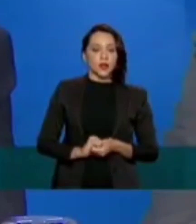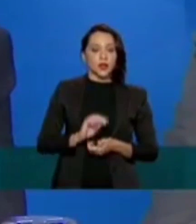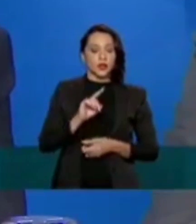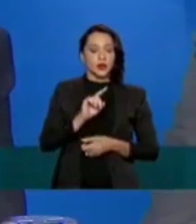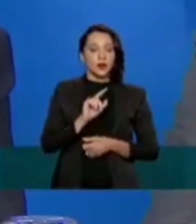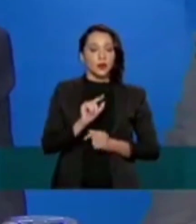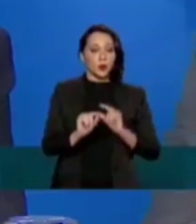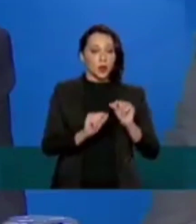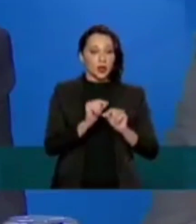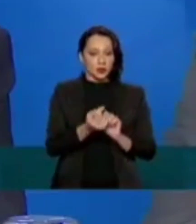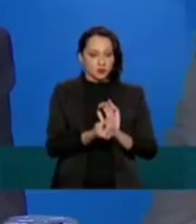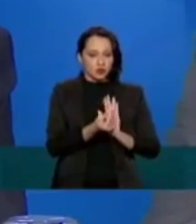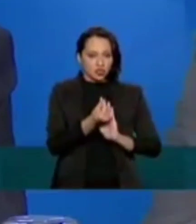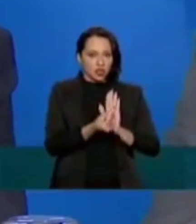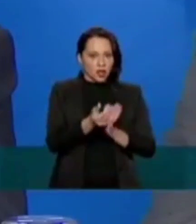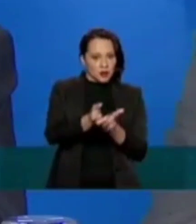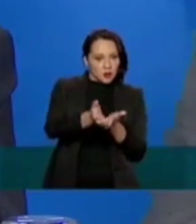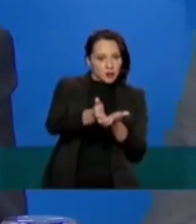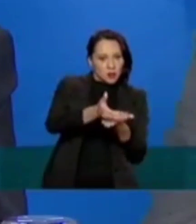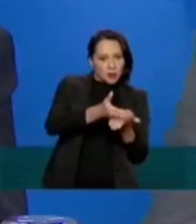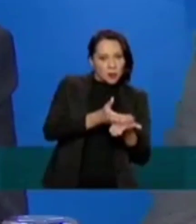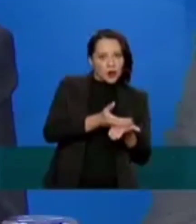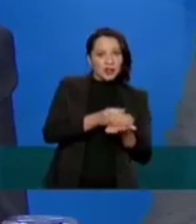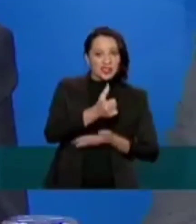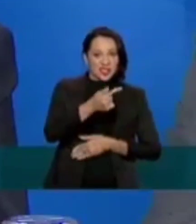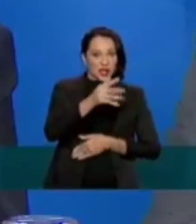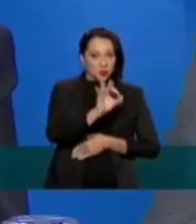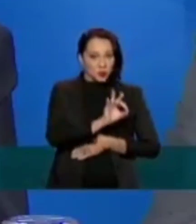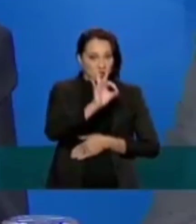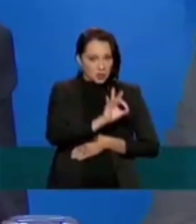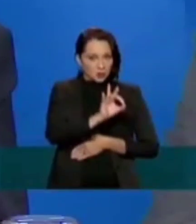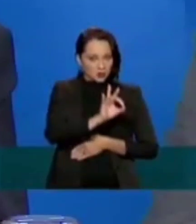teto de 17%,